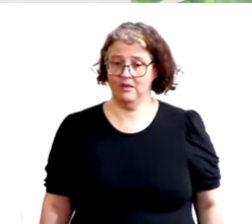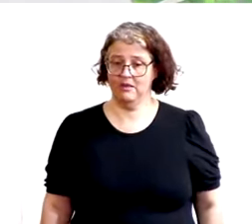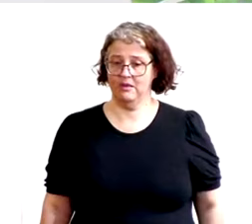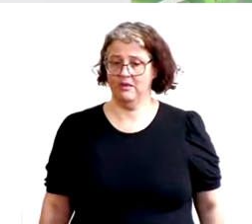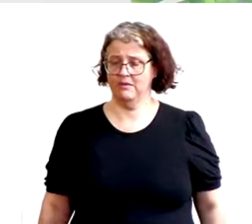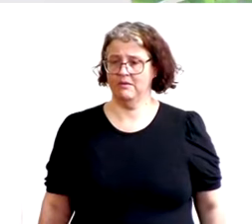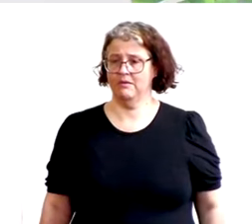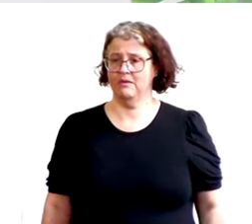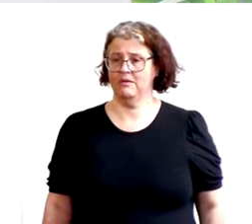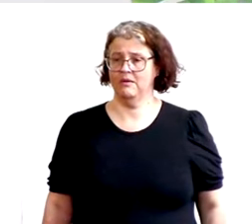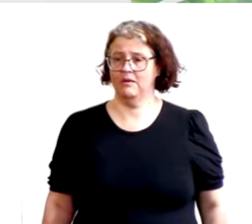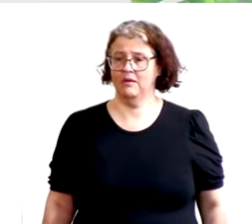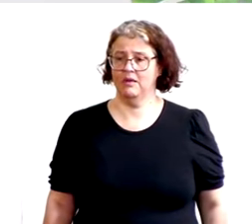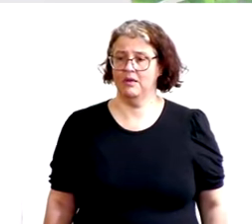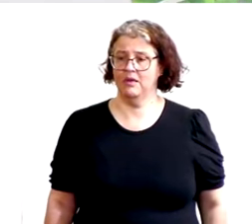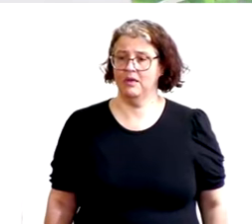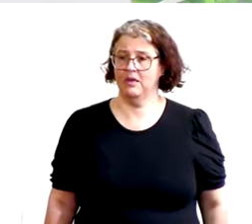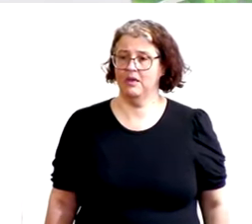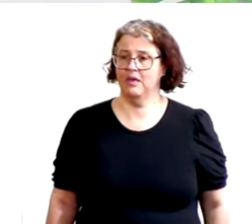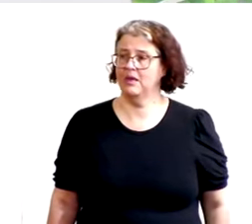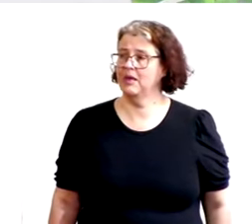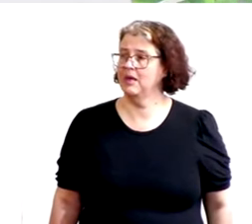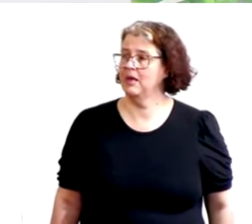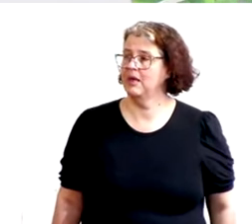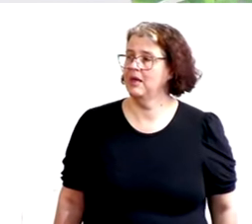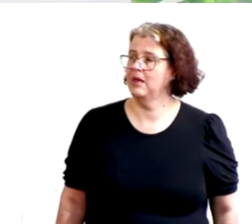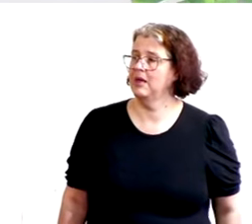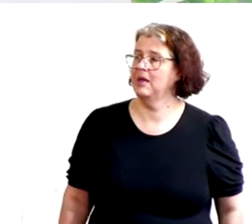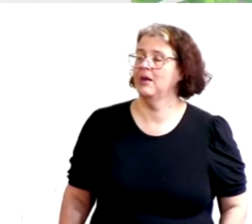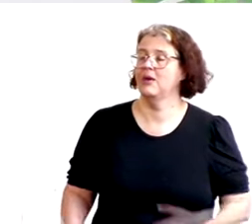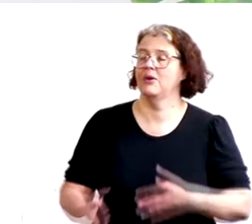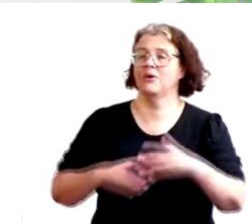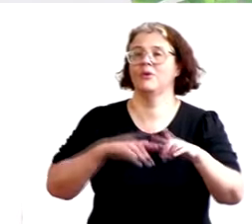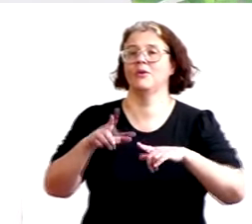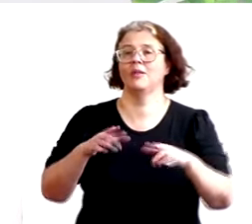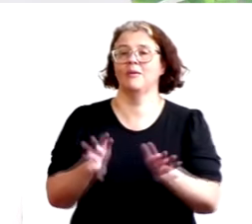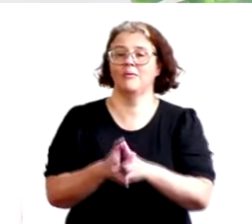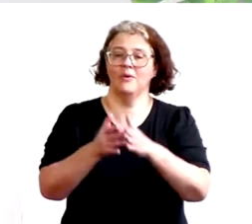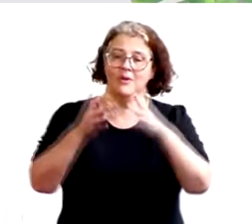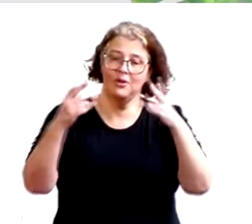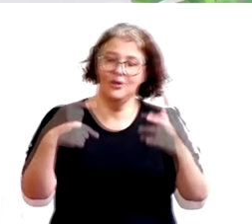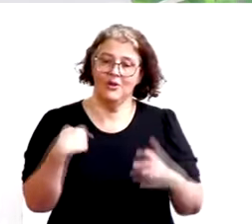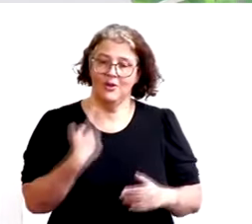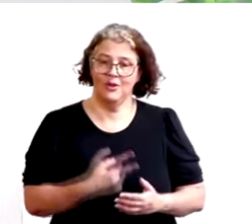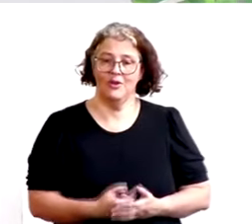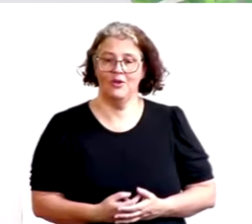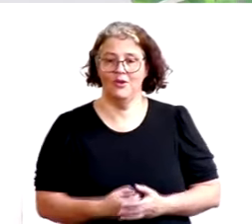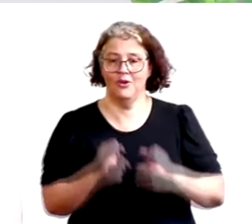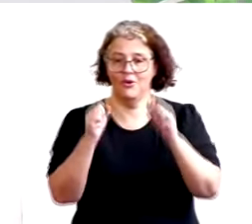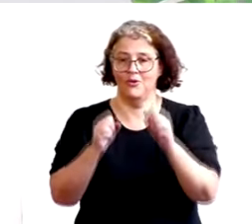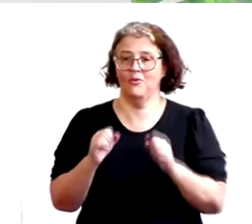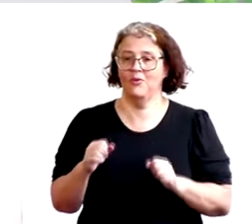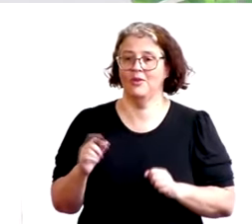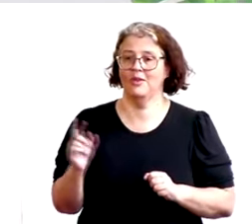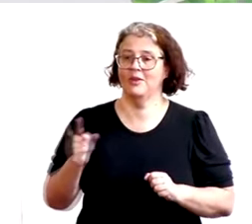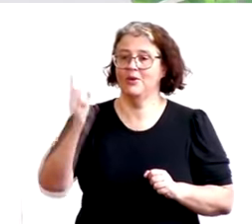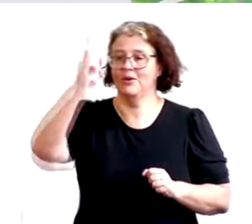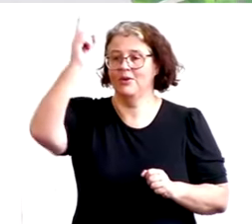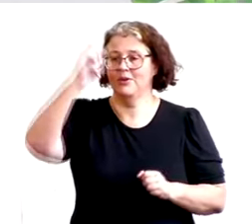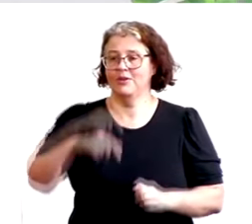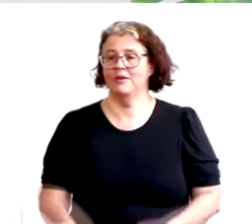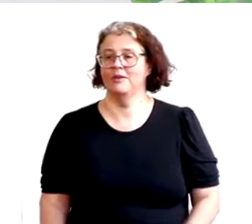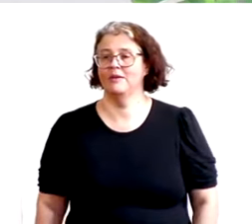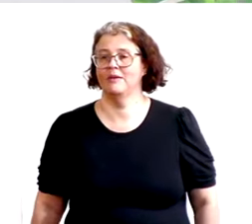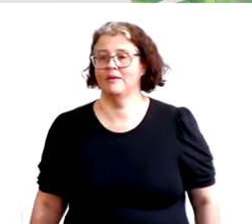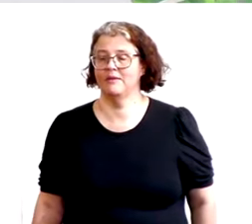sobre os feitos notórios e o poder do Altíssimo percebem o que esse